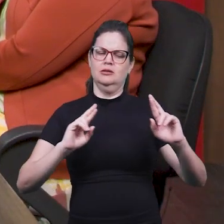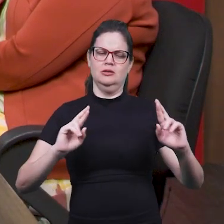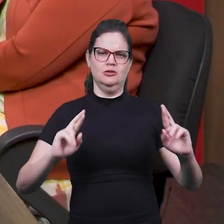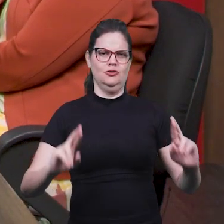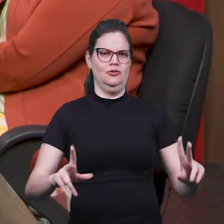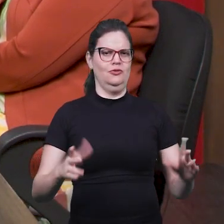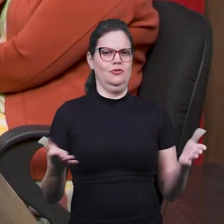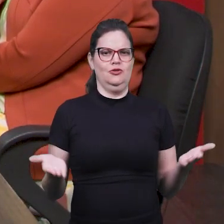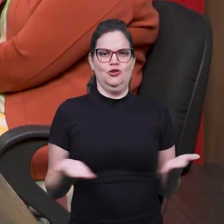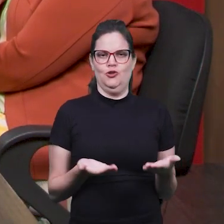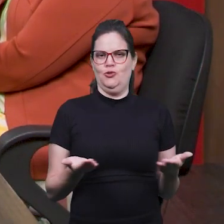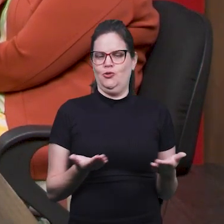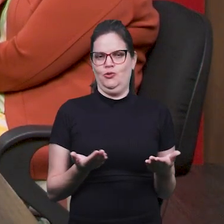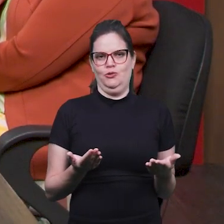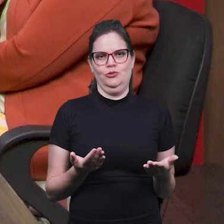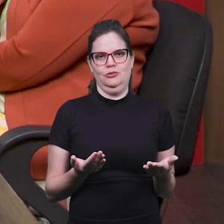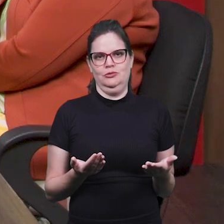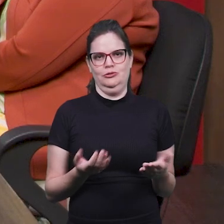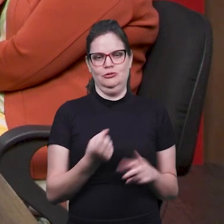hoje.